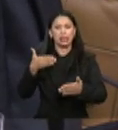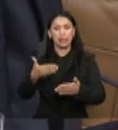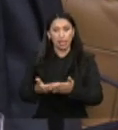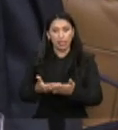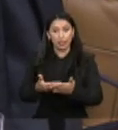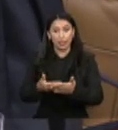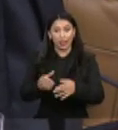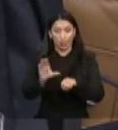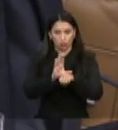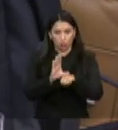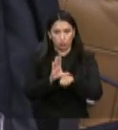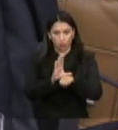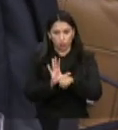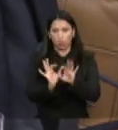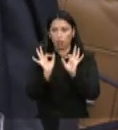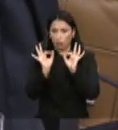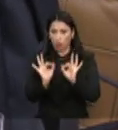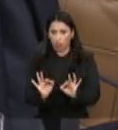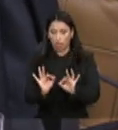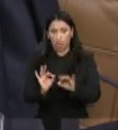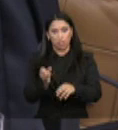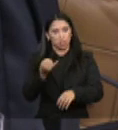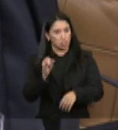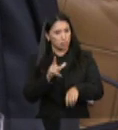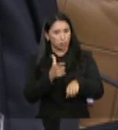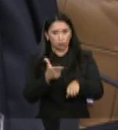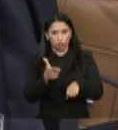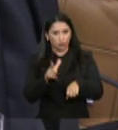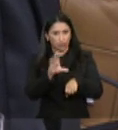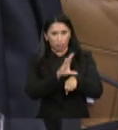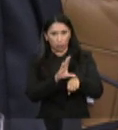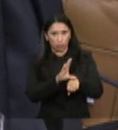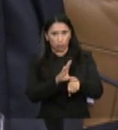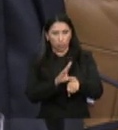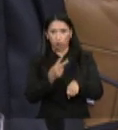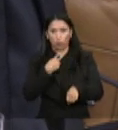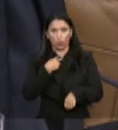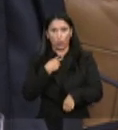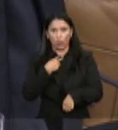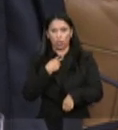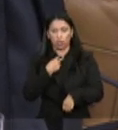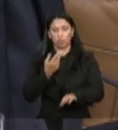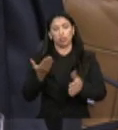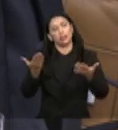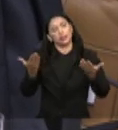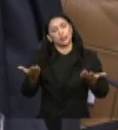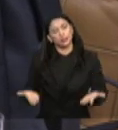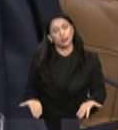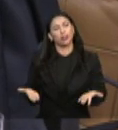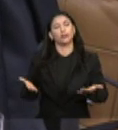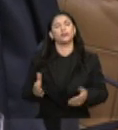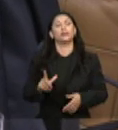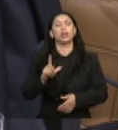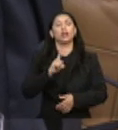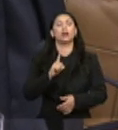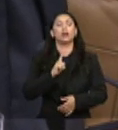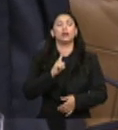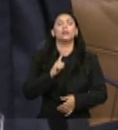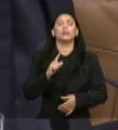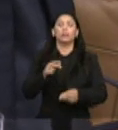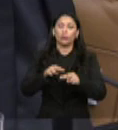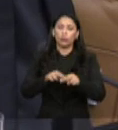a constituição que Váz daqui não permite a constituição que passes eis para o que se criou